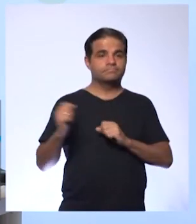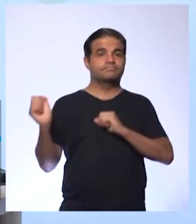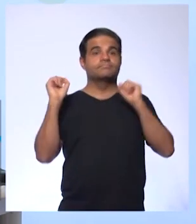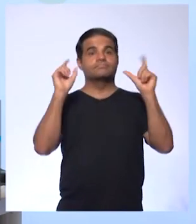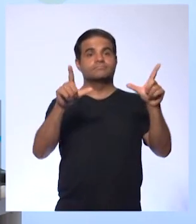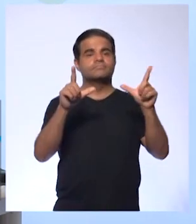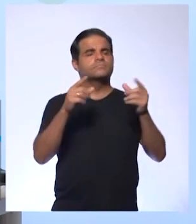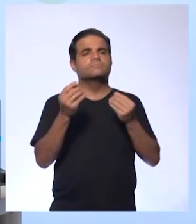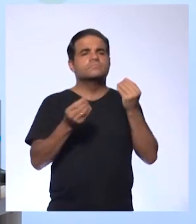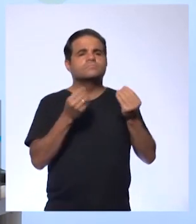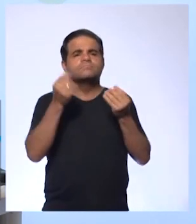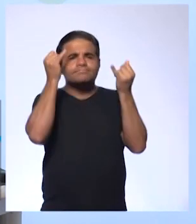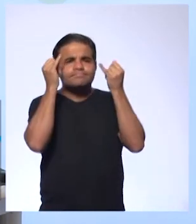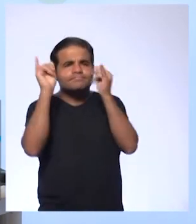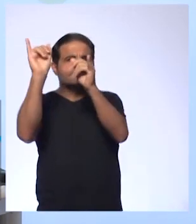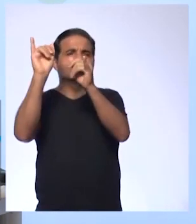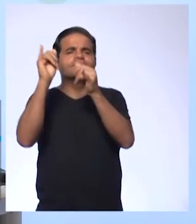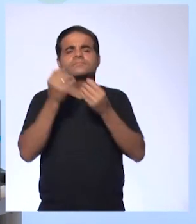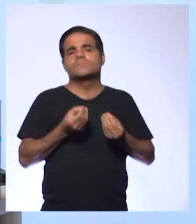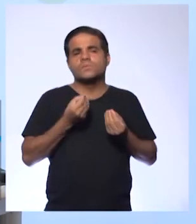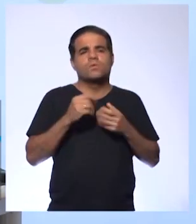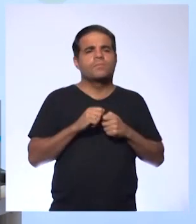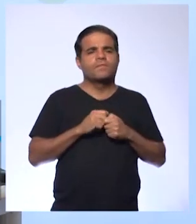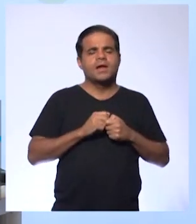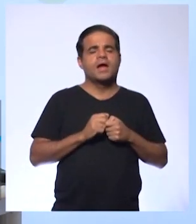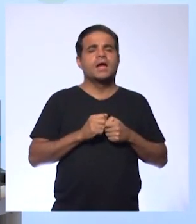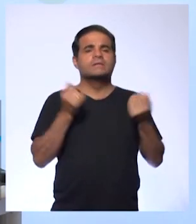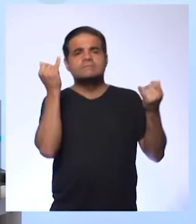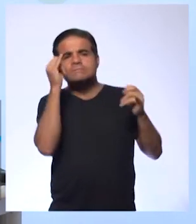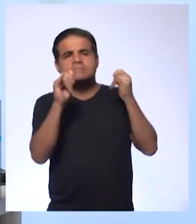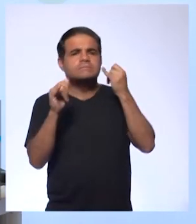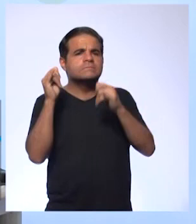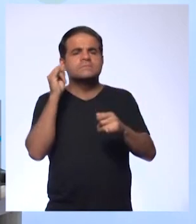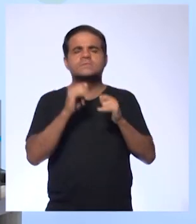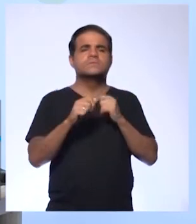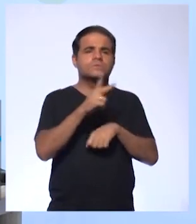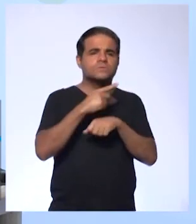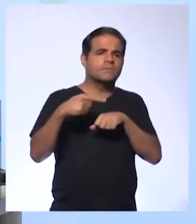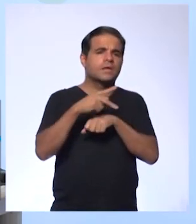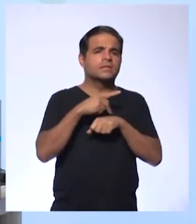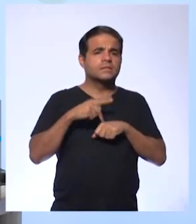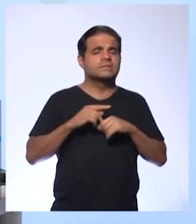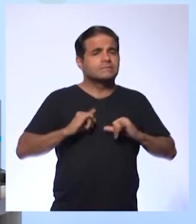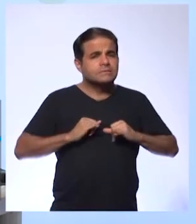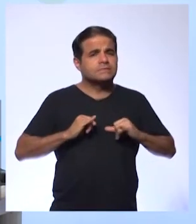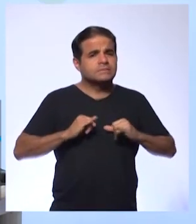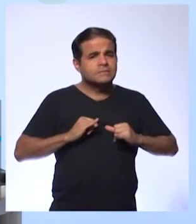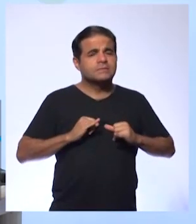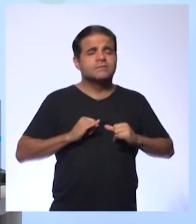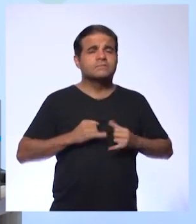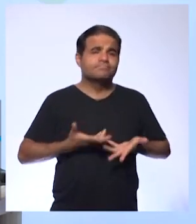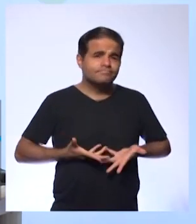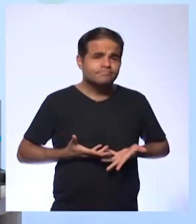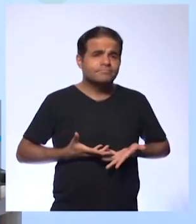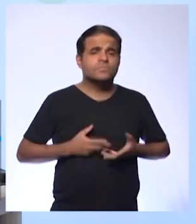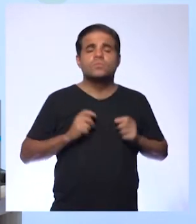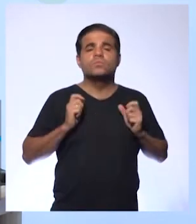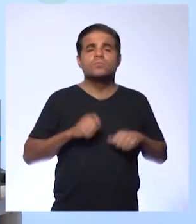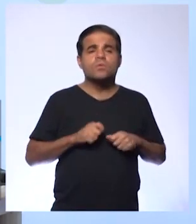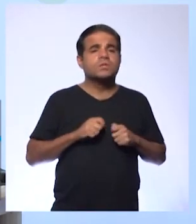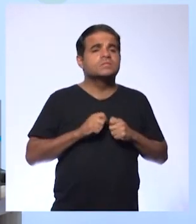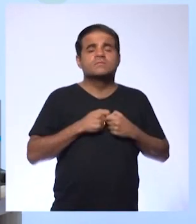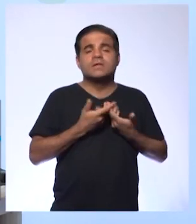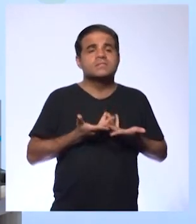para vocês, né, como se prevenir, né, nas medidas preventivas que os países que sofrem com isso, né, o que eles